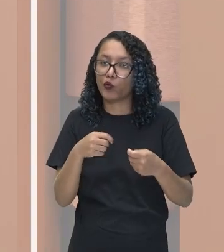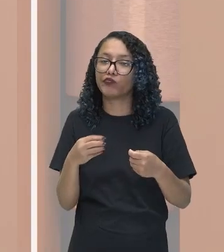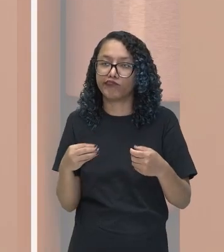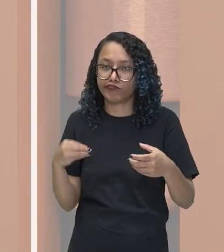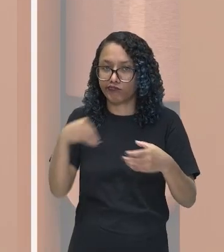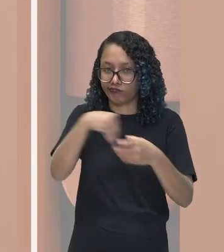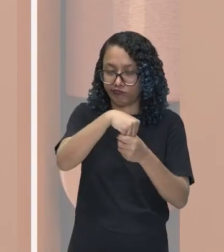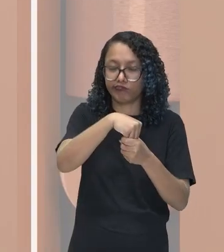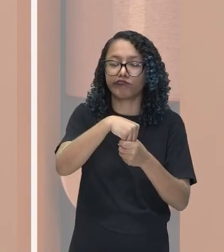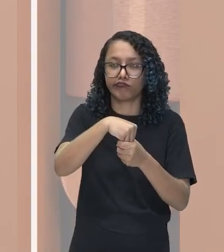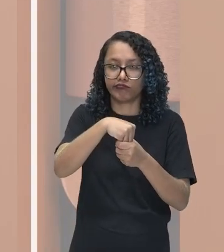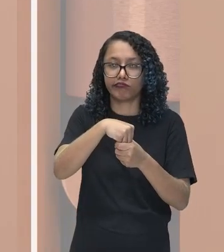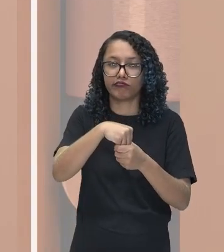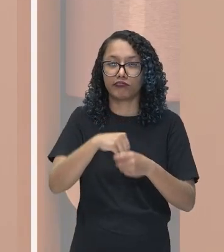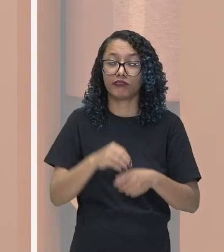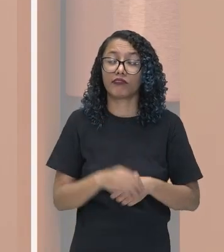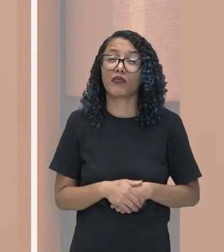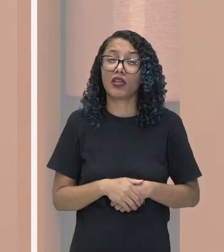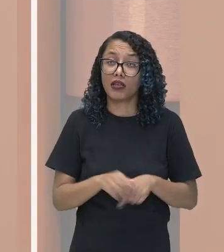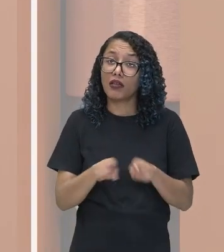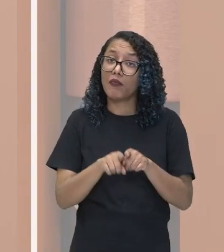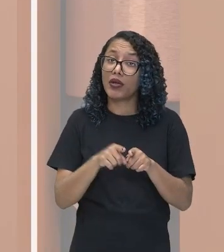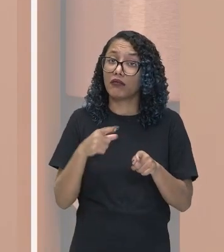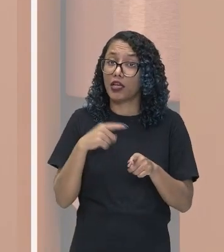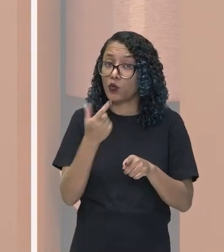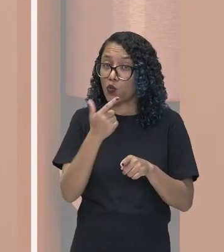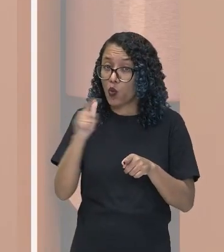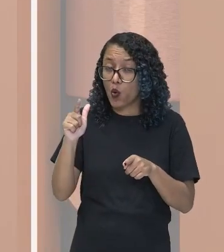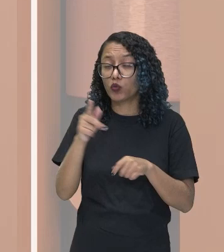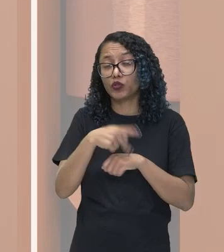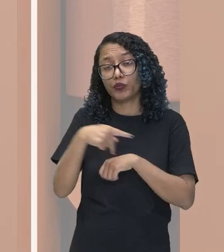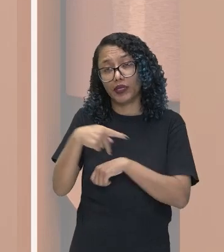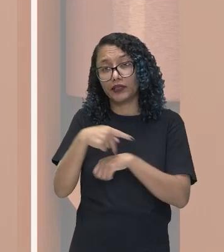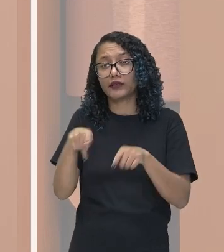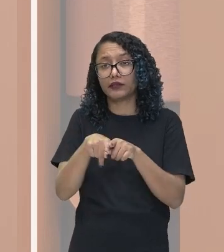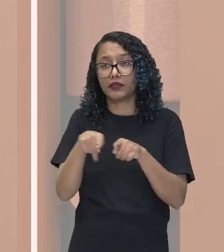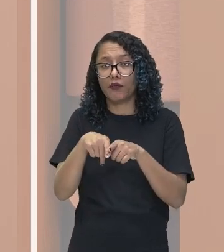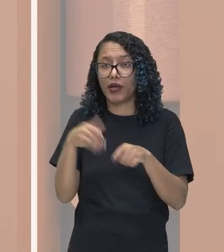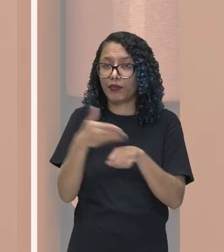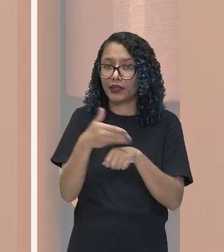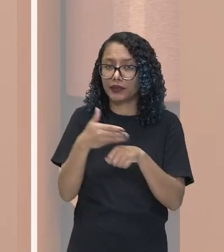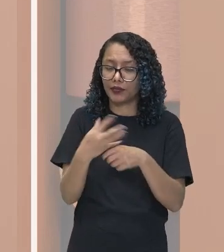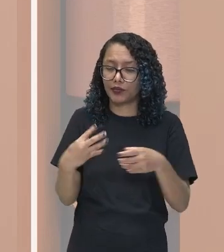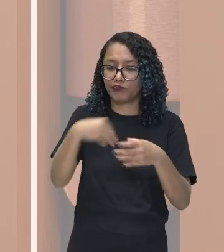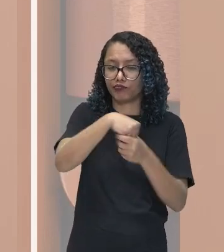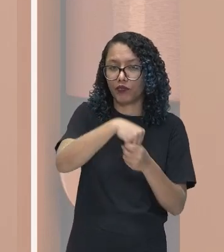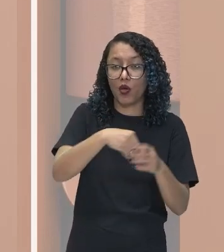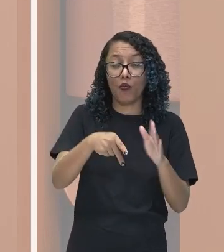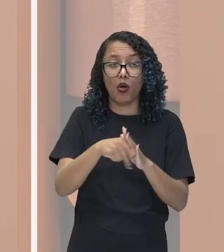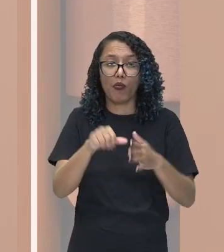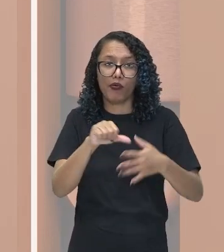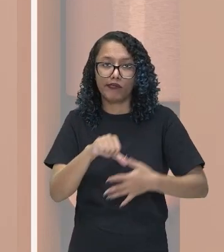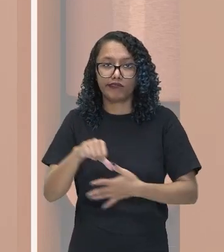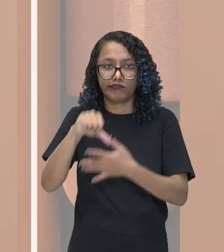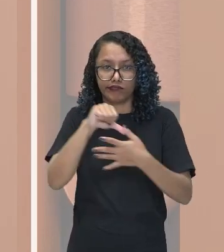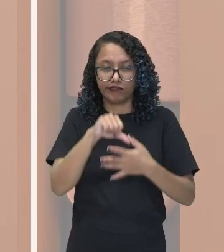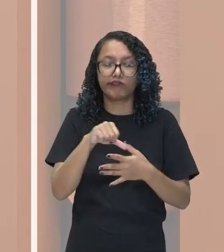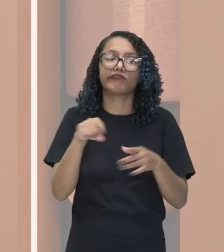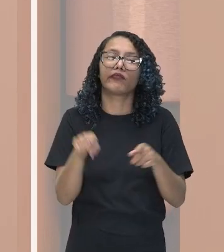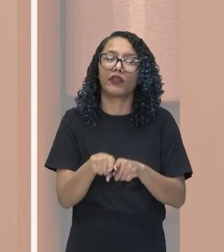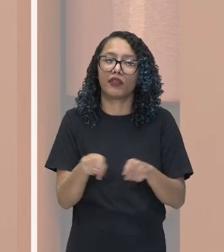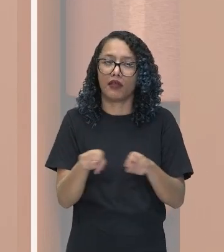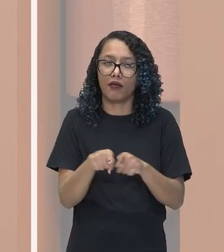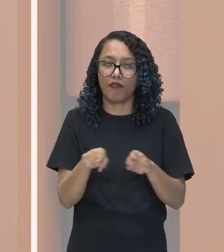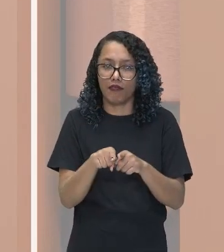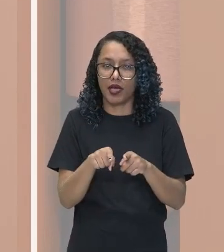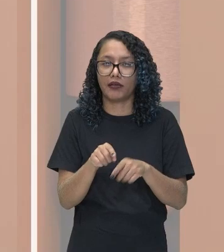Mercosul, juntamente com outros países associados da América do Sul, integrando aí o